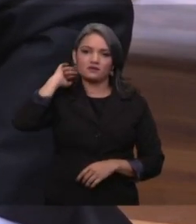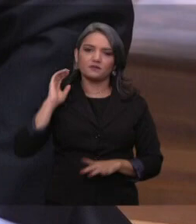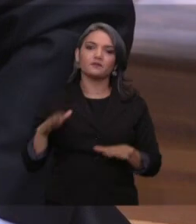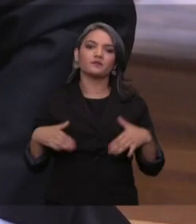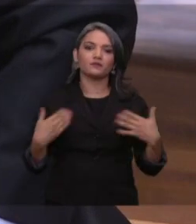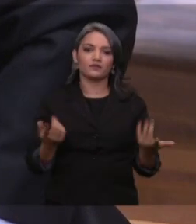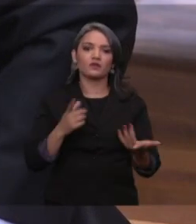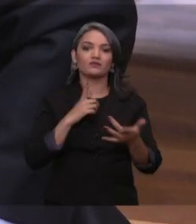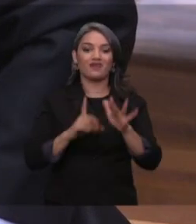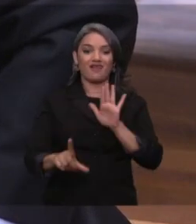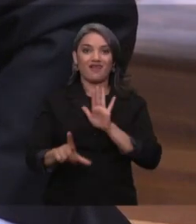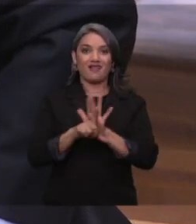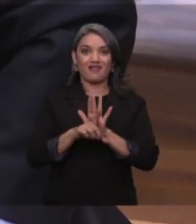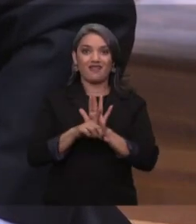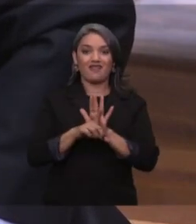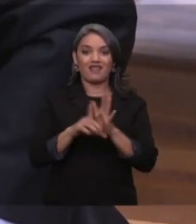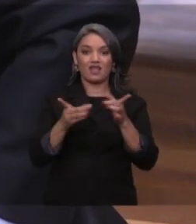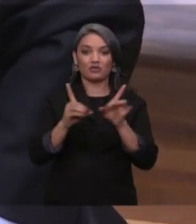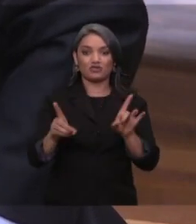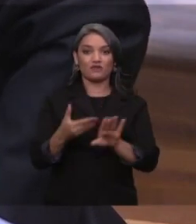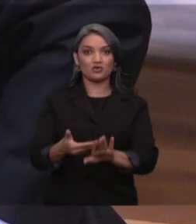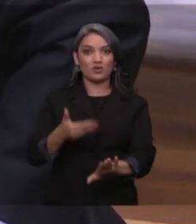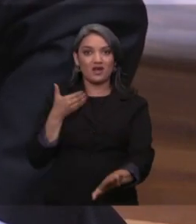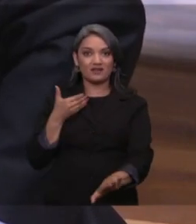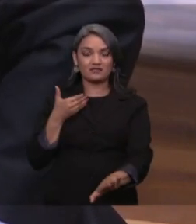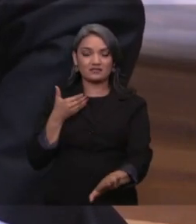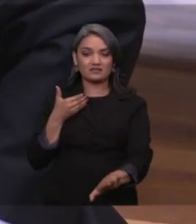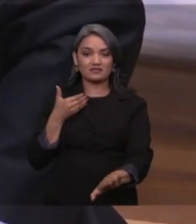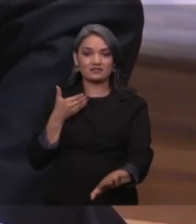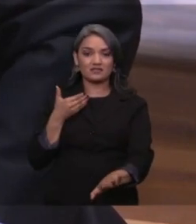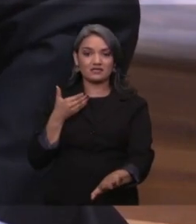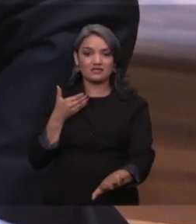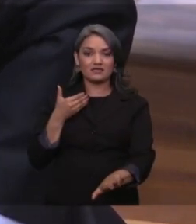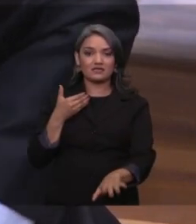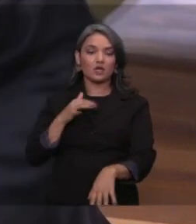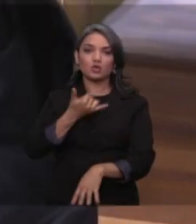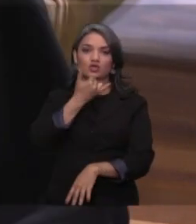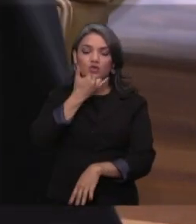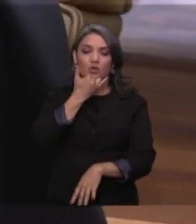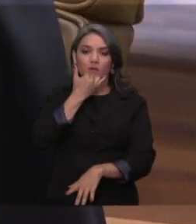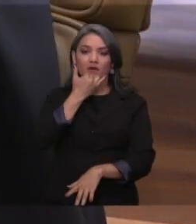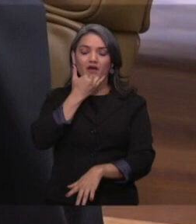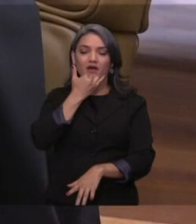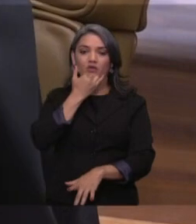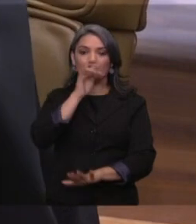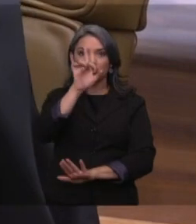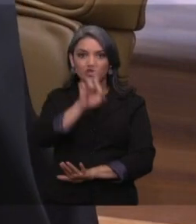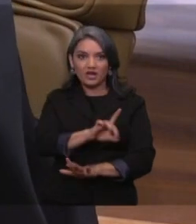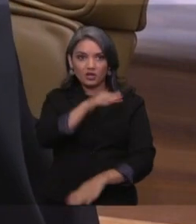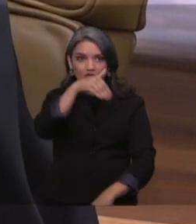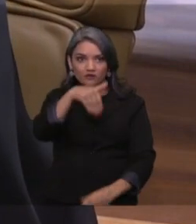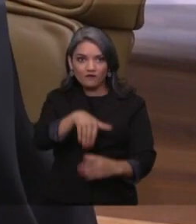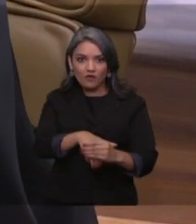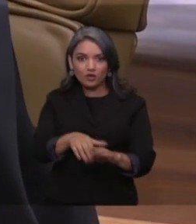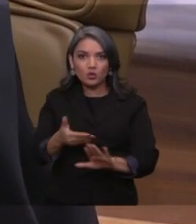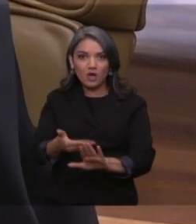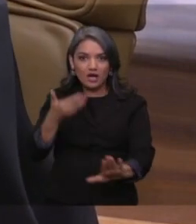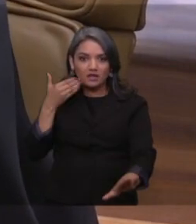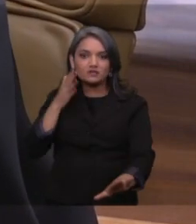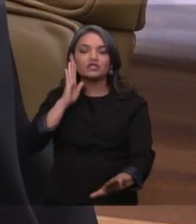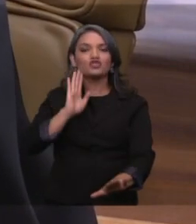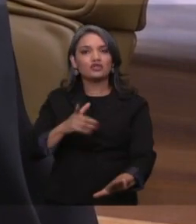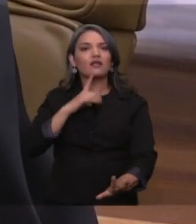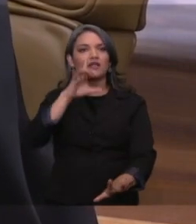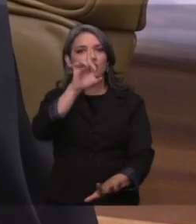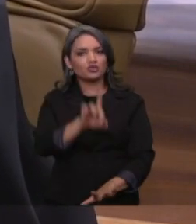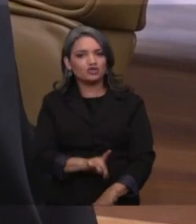de voto às mulheres. Antes do direito de voto, já tinha dado o direito de candidatura a uma primeira